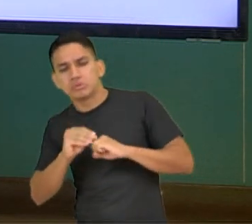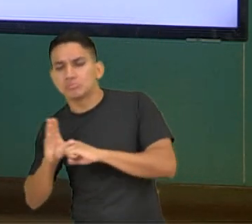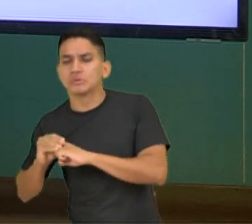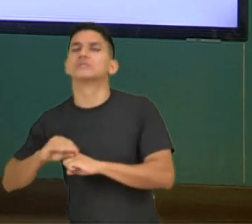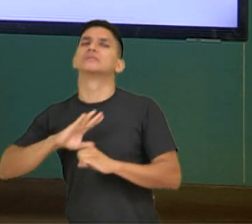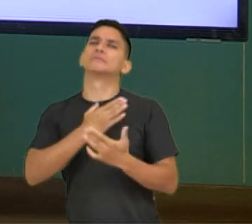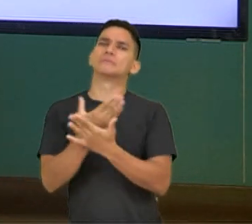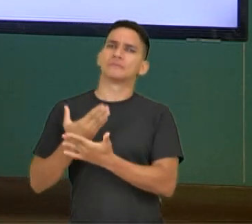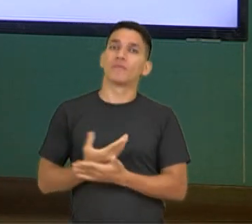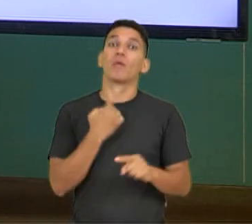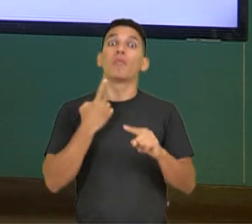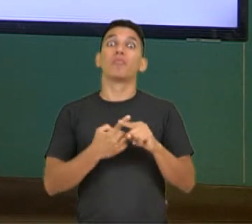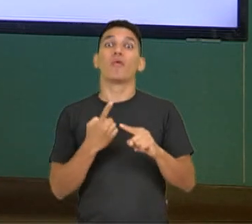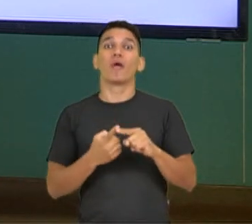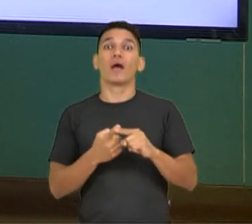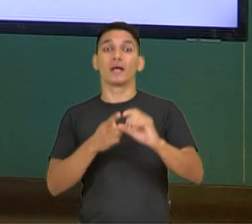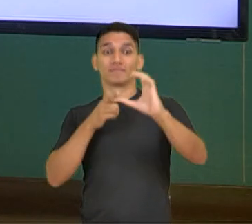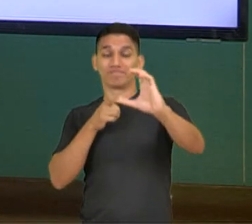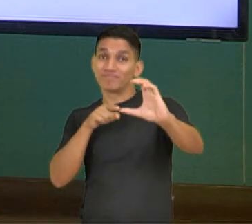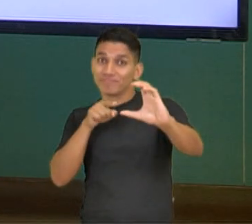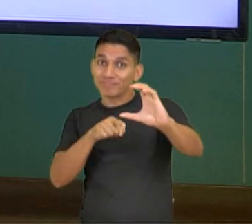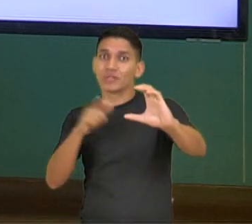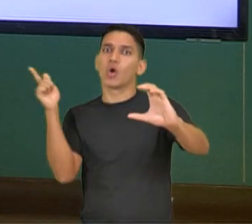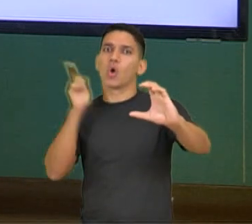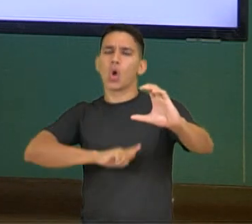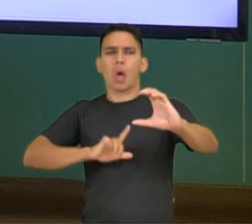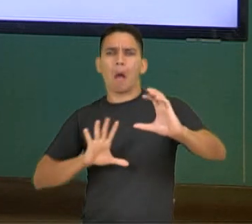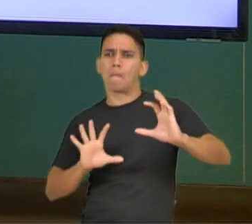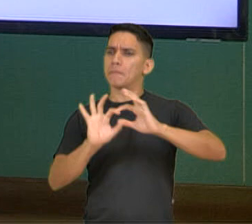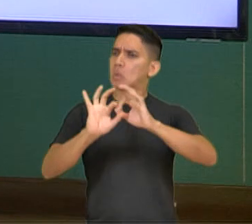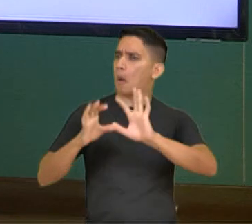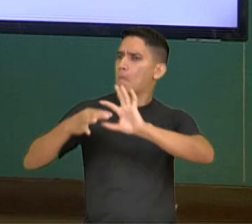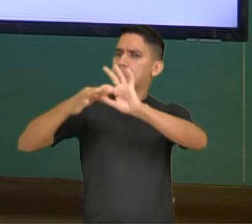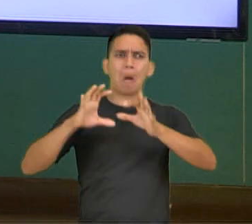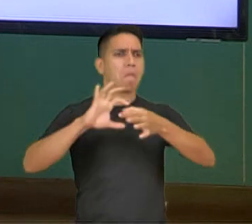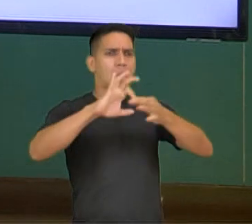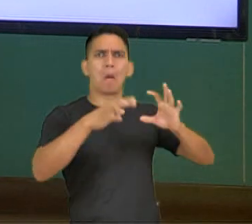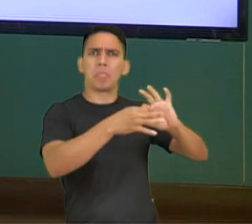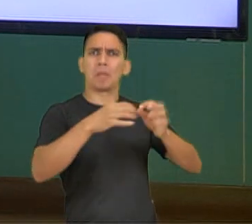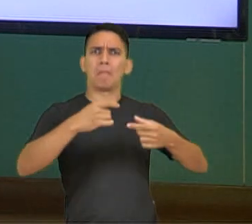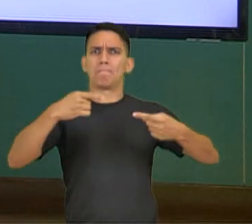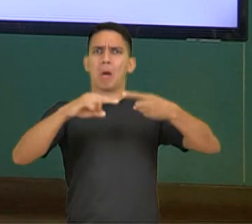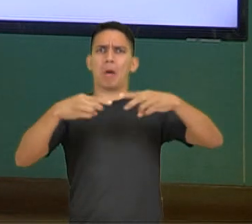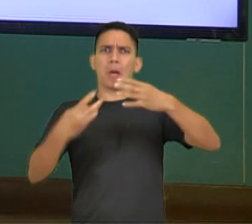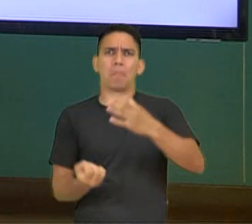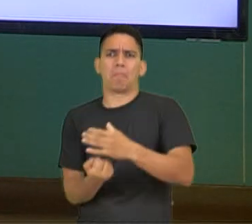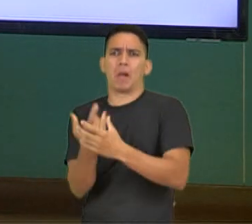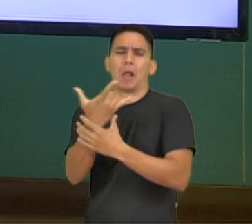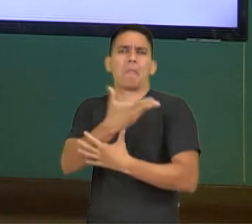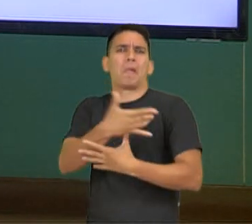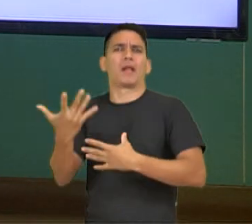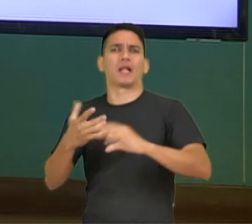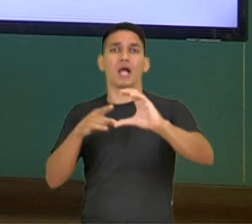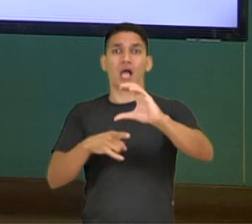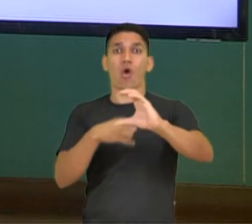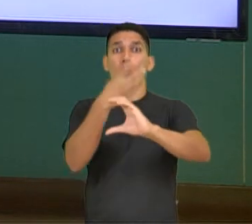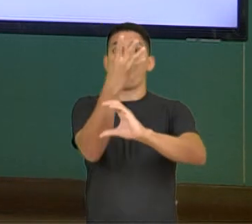tem esse potencial maravilhoso de formar formar 4 ligações